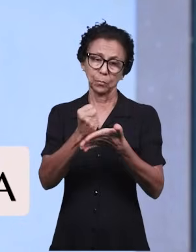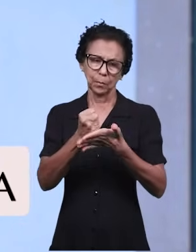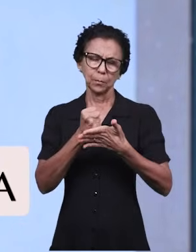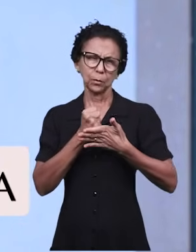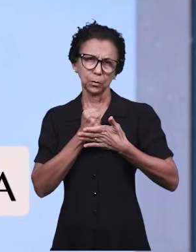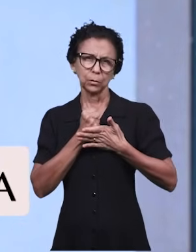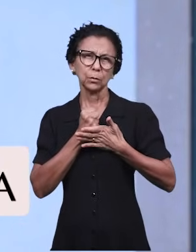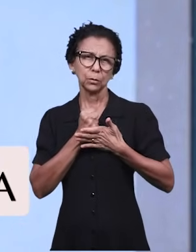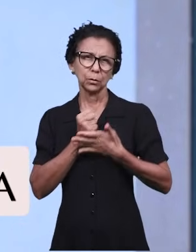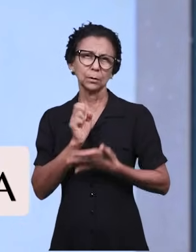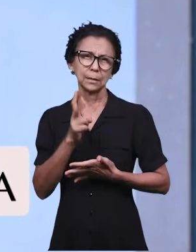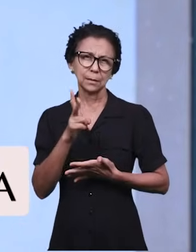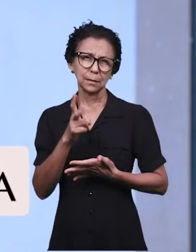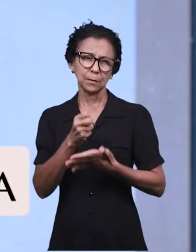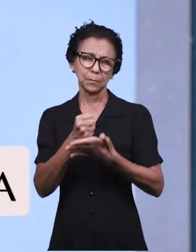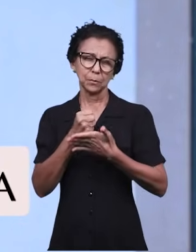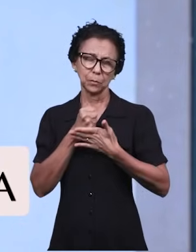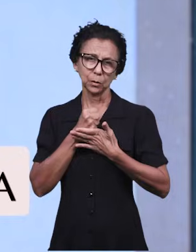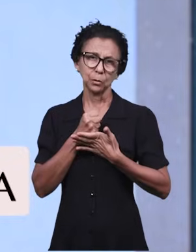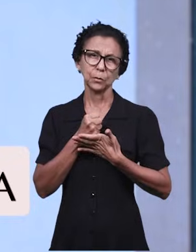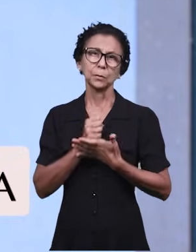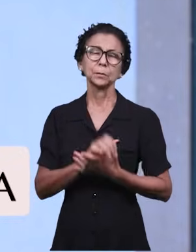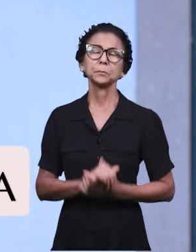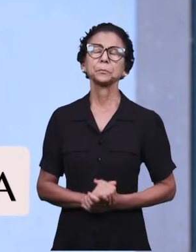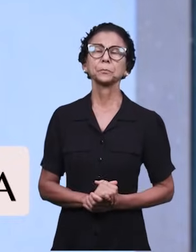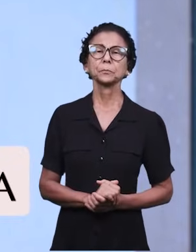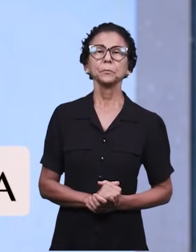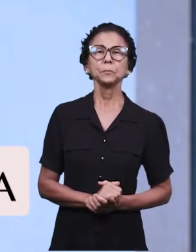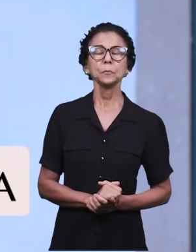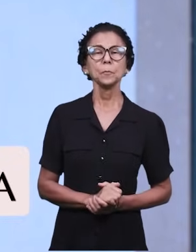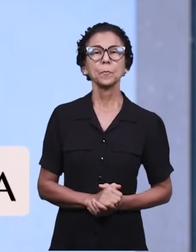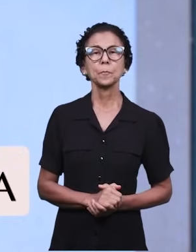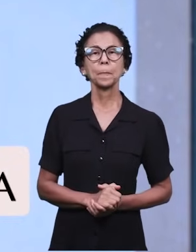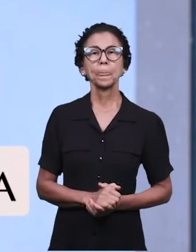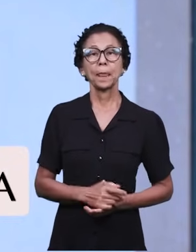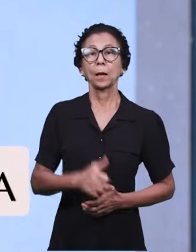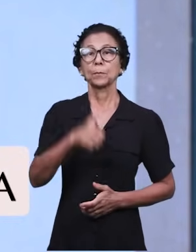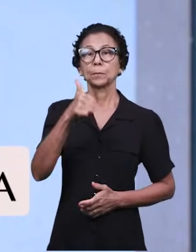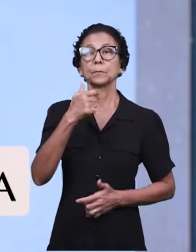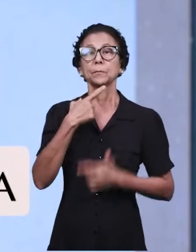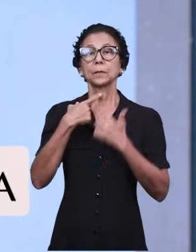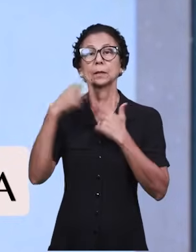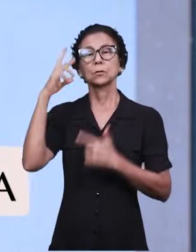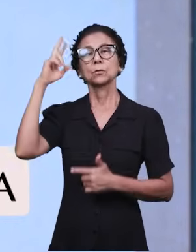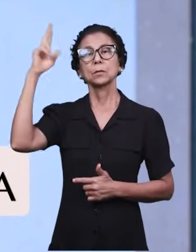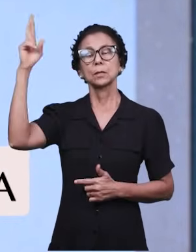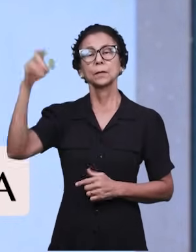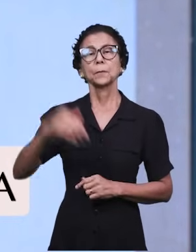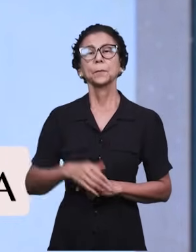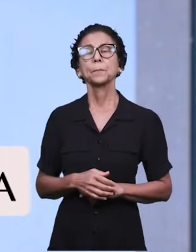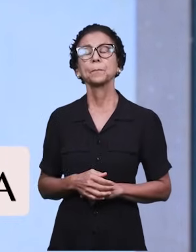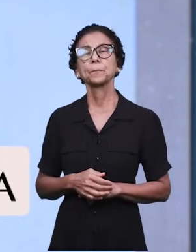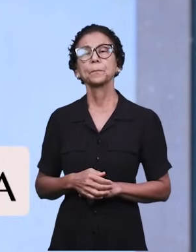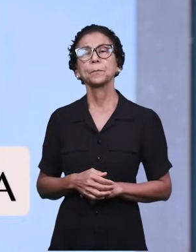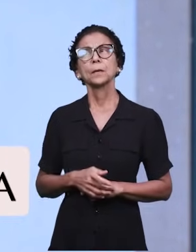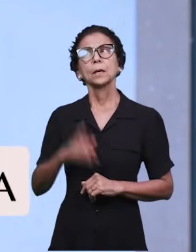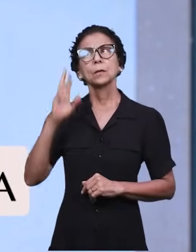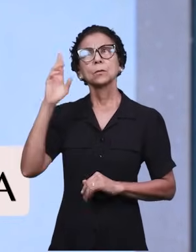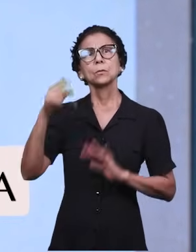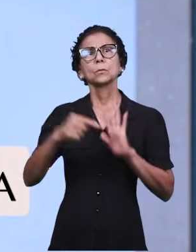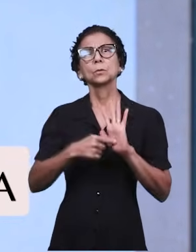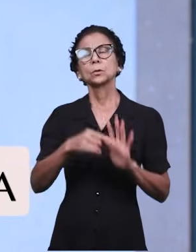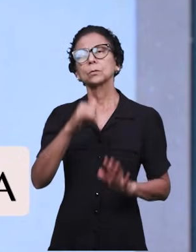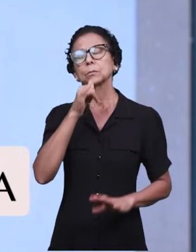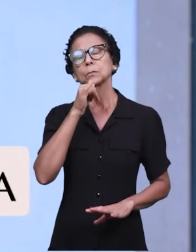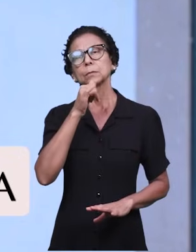me apoiou nessa busca da vontade do Senhor, e o Senhor sempre mostrava o que ele queria operar. O Senhor mostrou, por